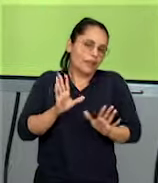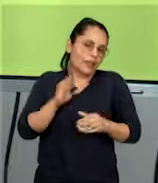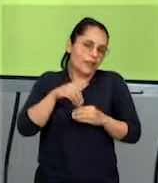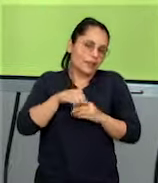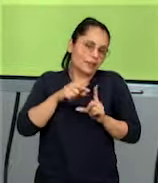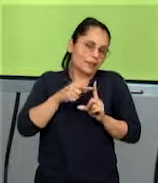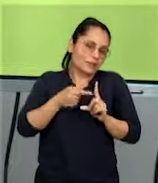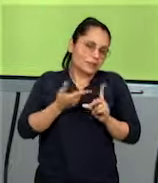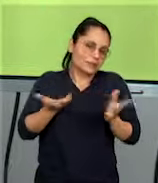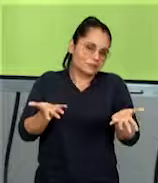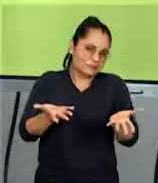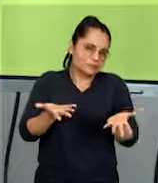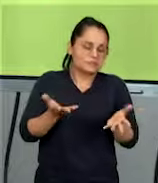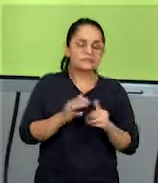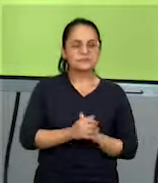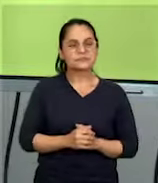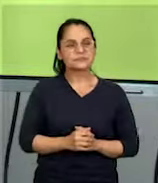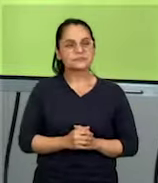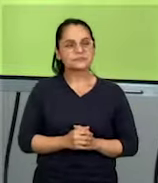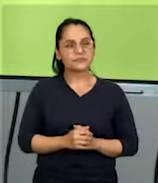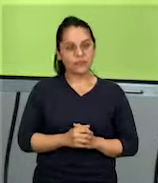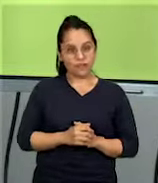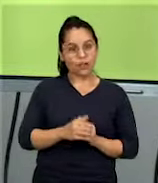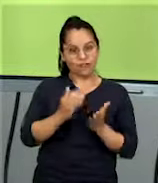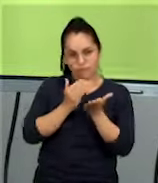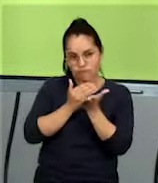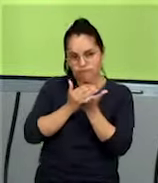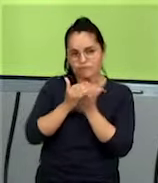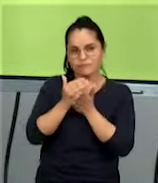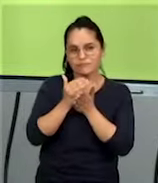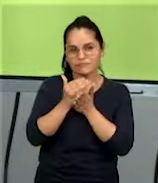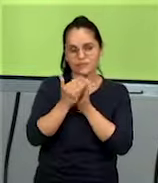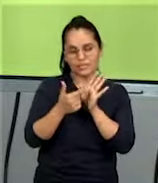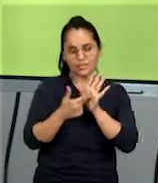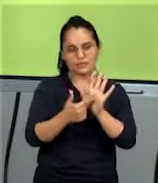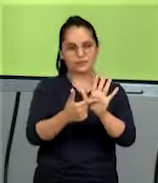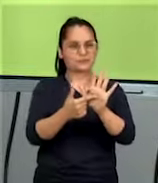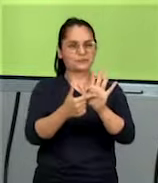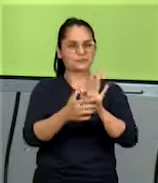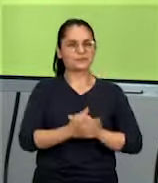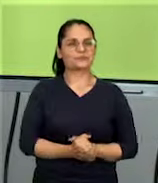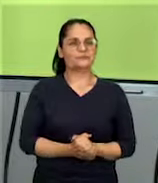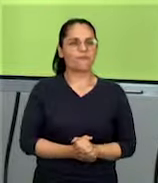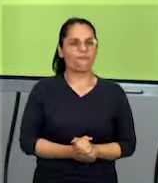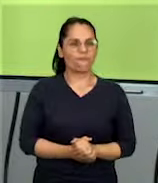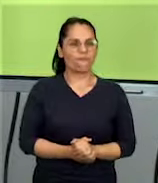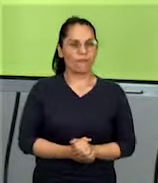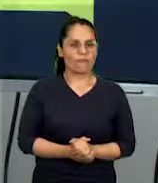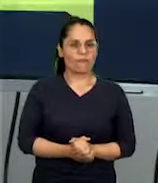barriga. Então, é um rito de iniciação, de apresentação daquela pessoa.